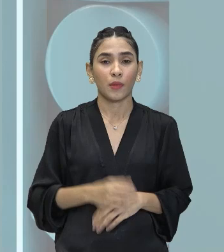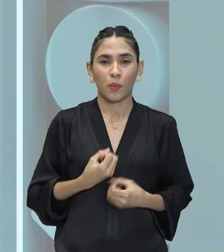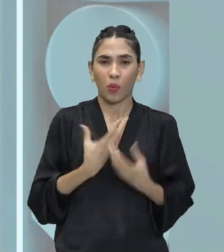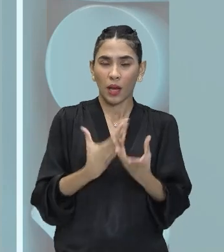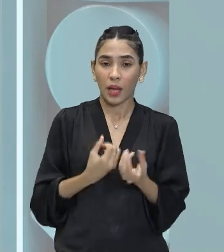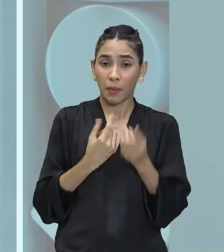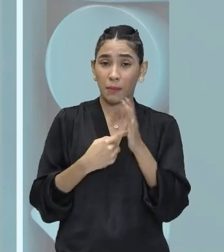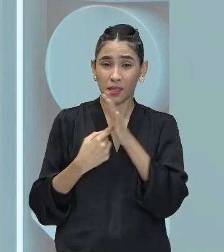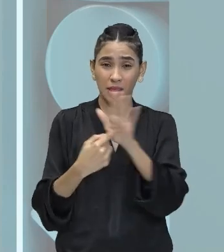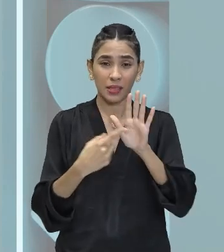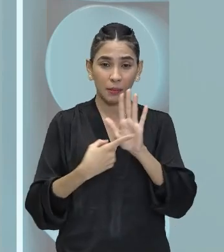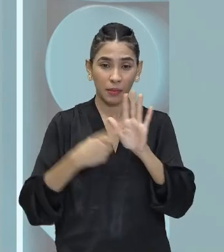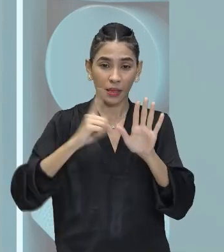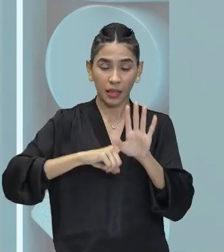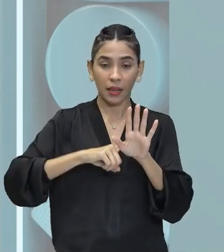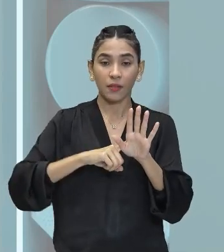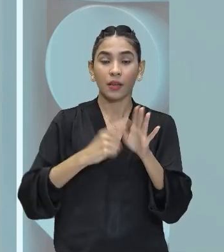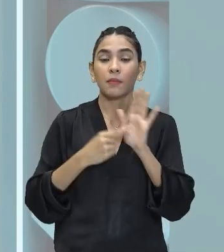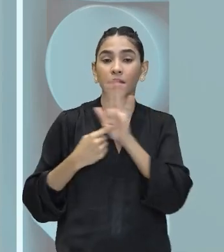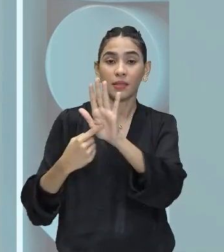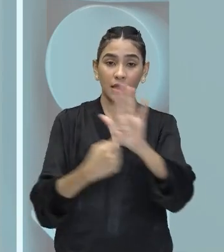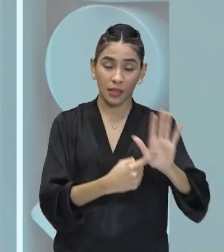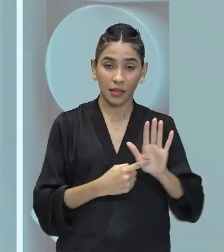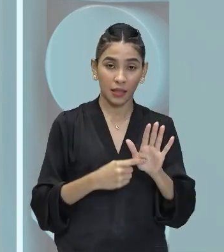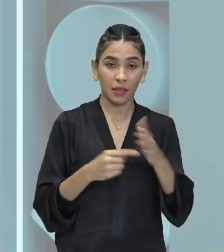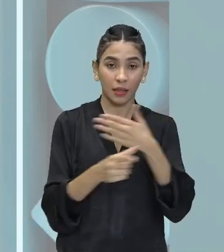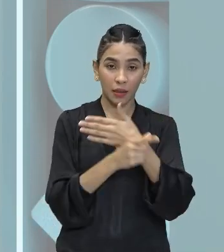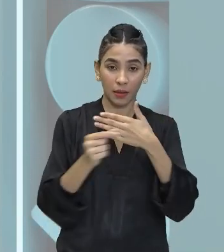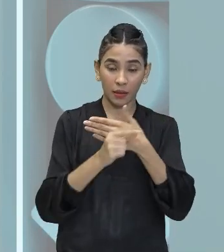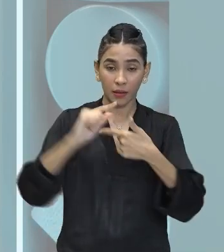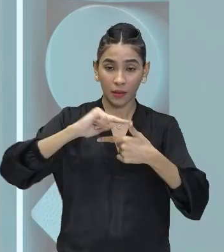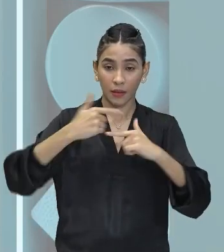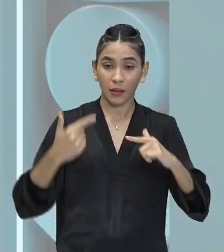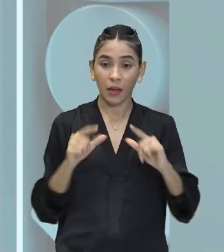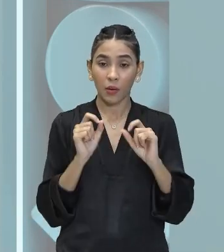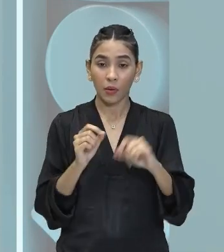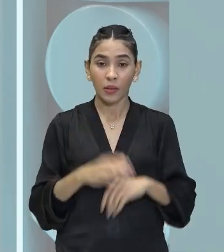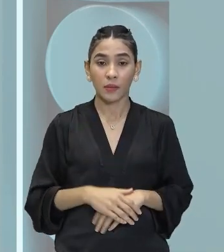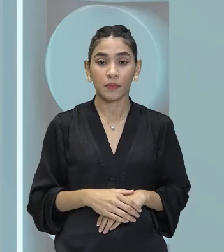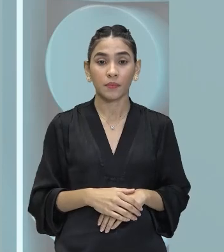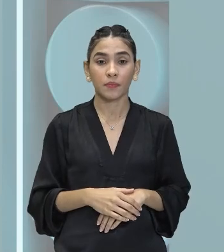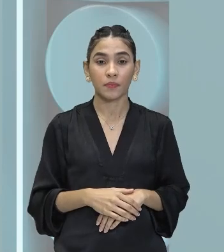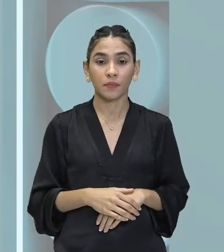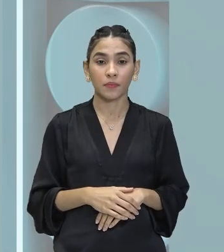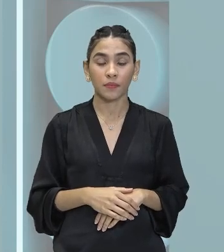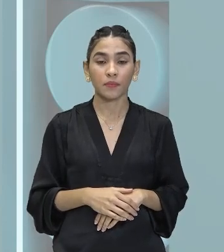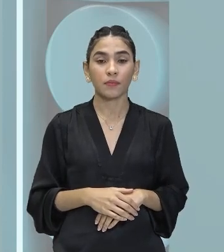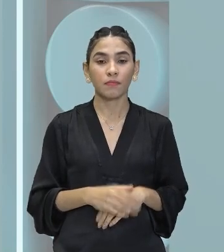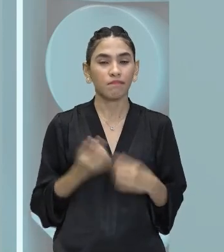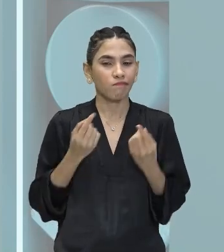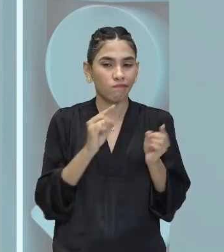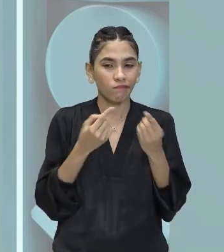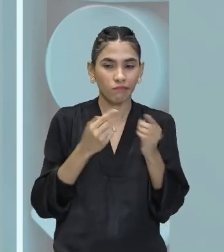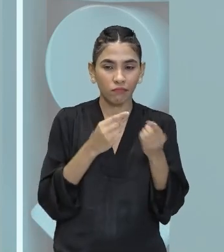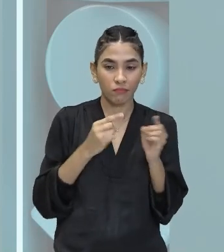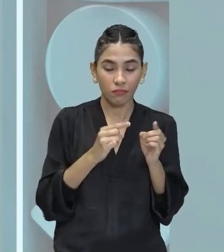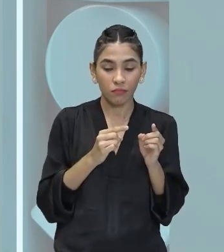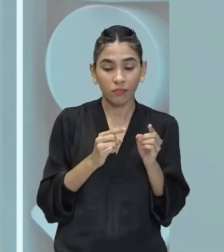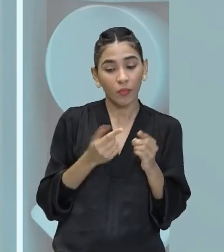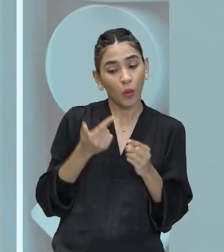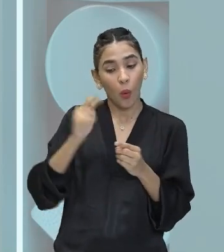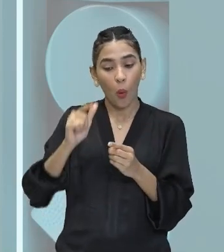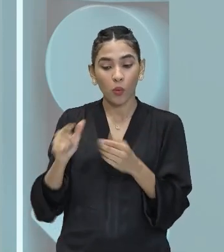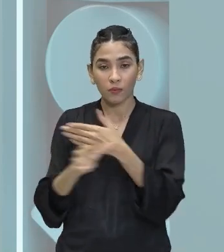mostrar os poetas, os artistas modernistas, de certa forma caçoando dos artistas,